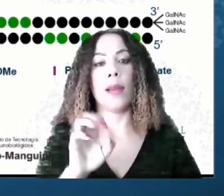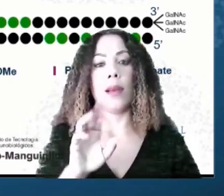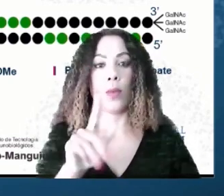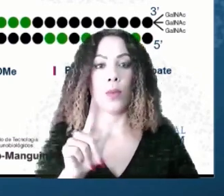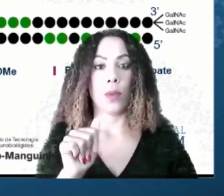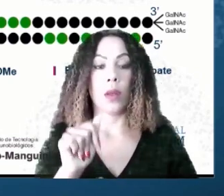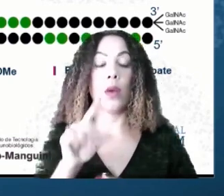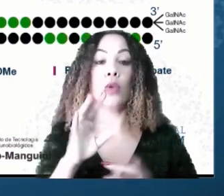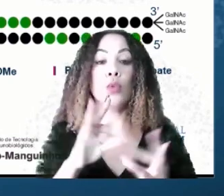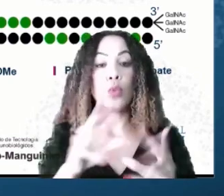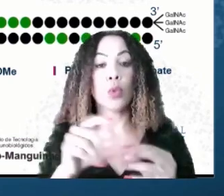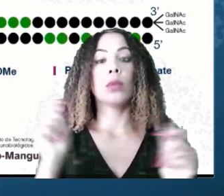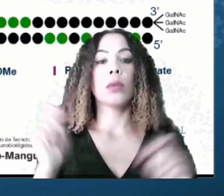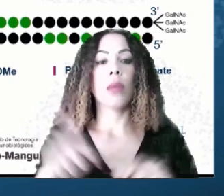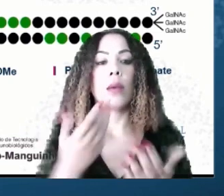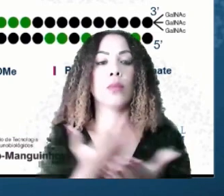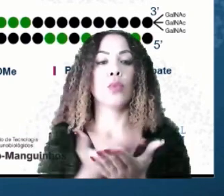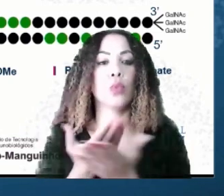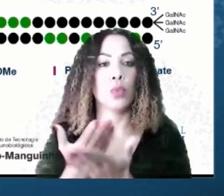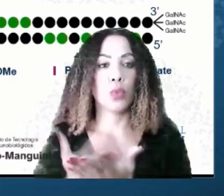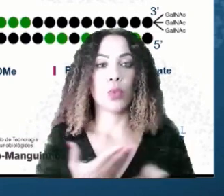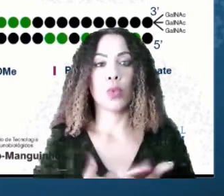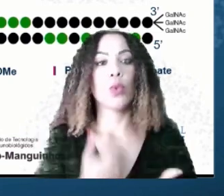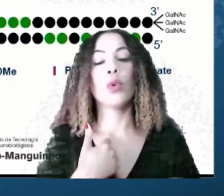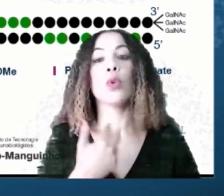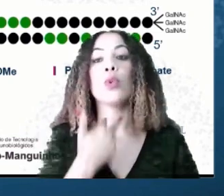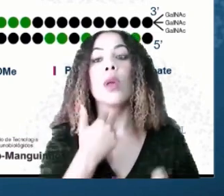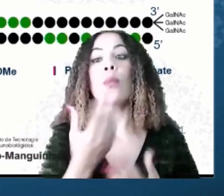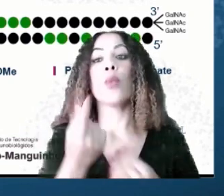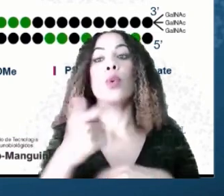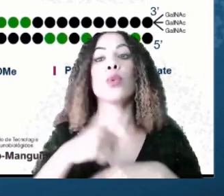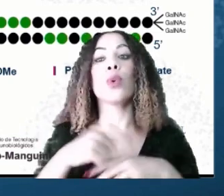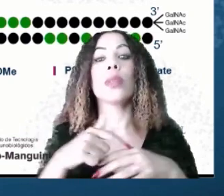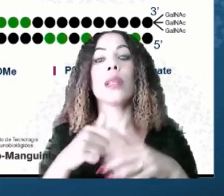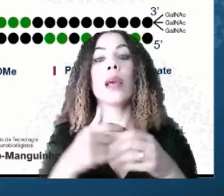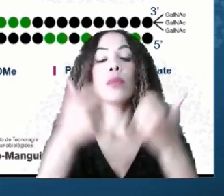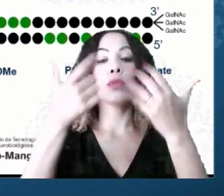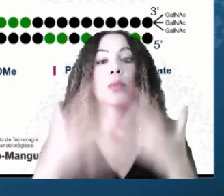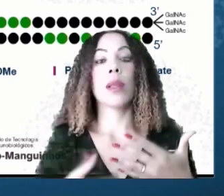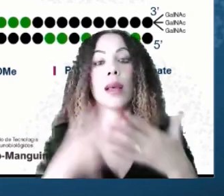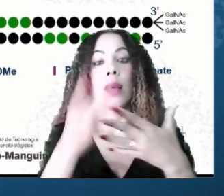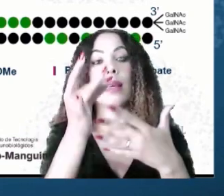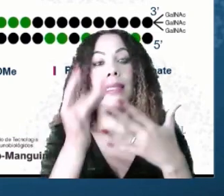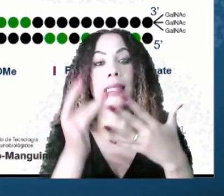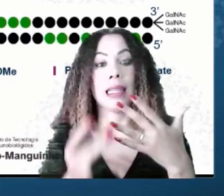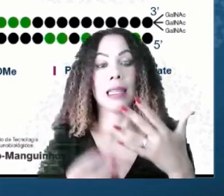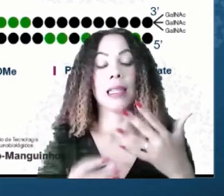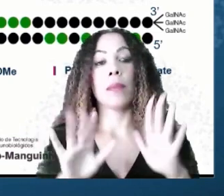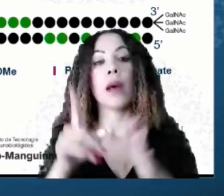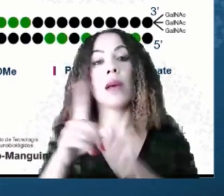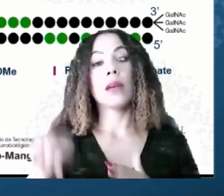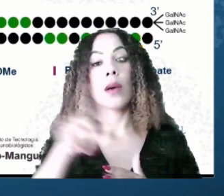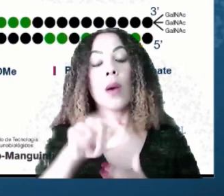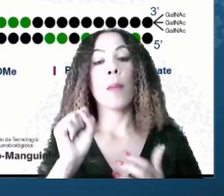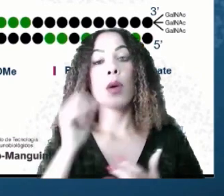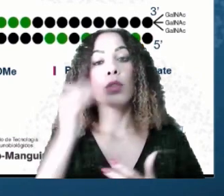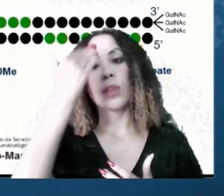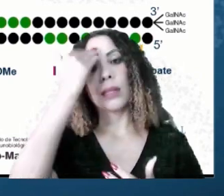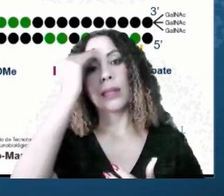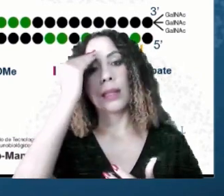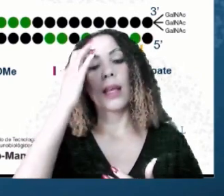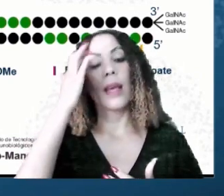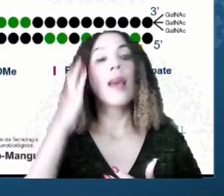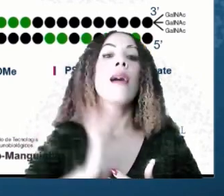ser estudado. Eu não tenho muito tempo para te explicar os detalhes, mas você pode entender que a gente começa